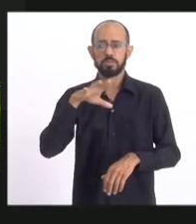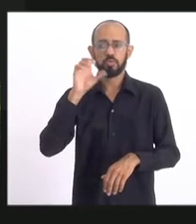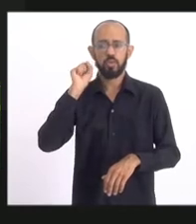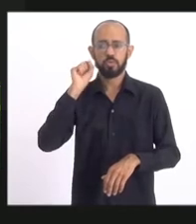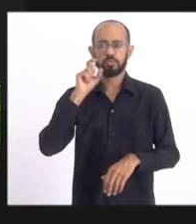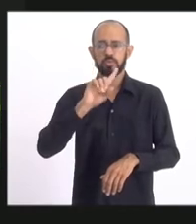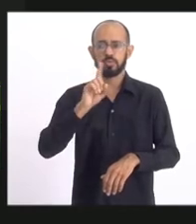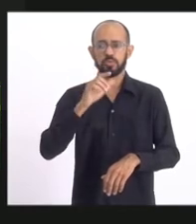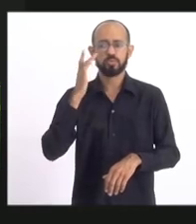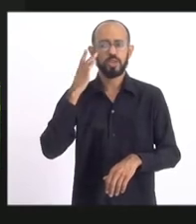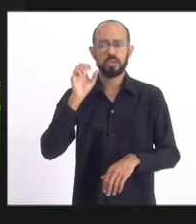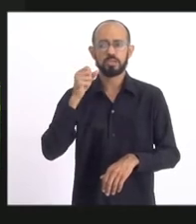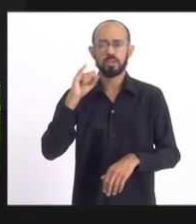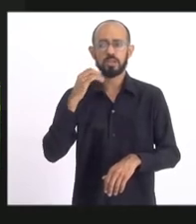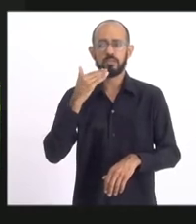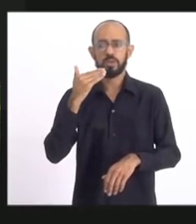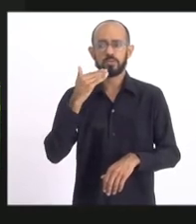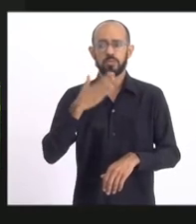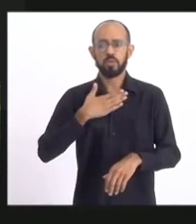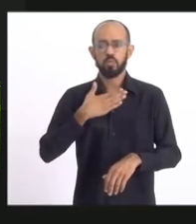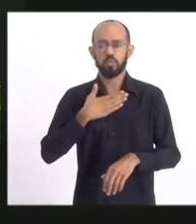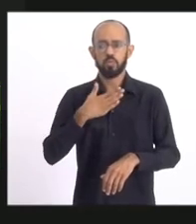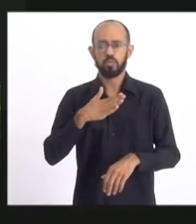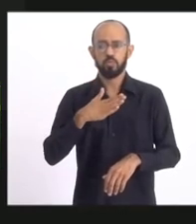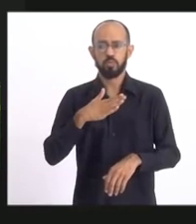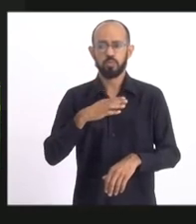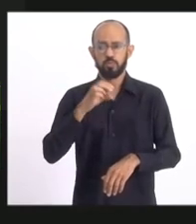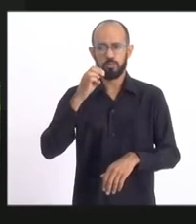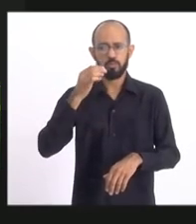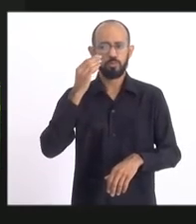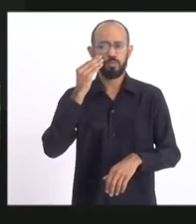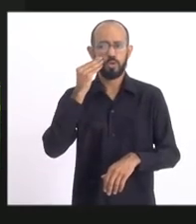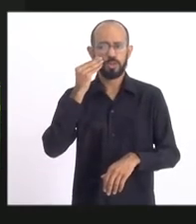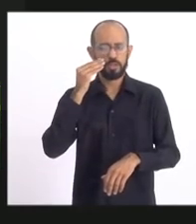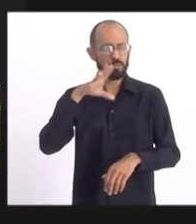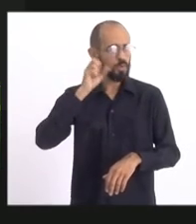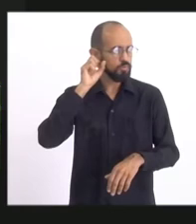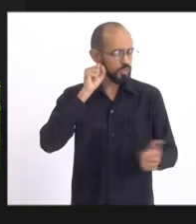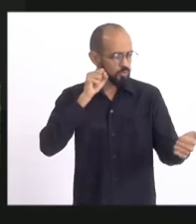é defeito, Mônica, do meu. Mônica, você está me ouvindo?